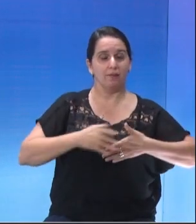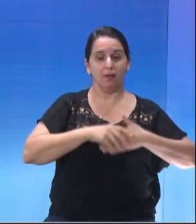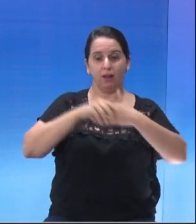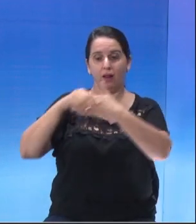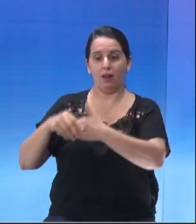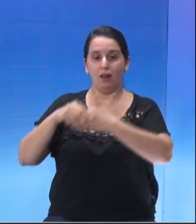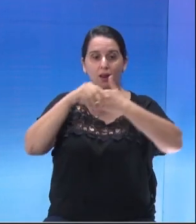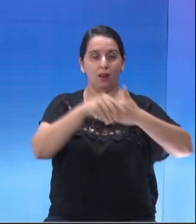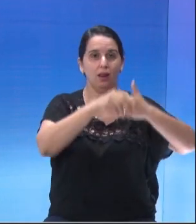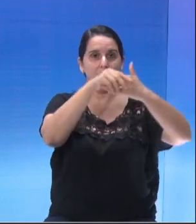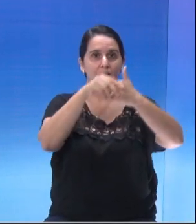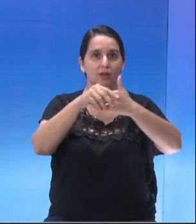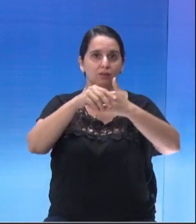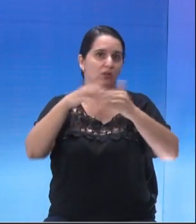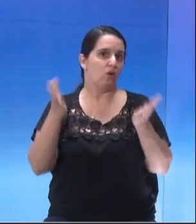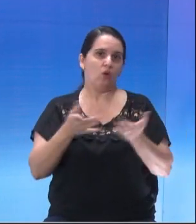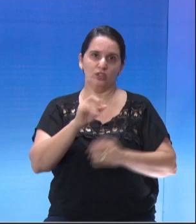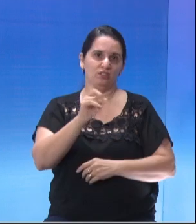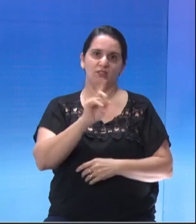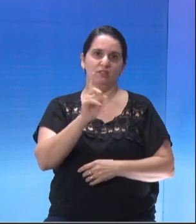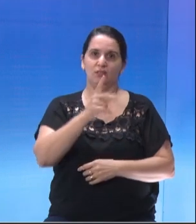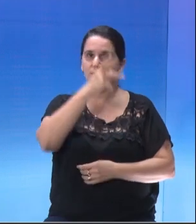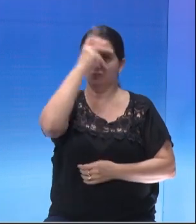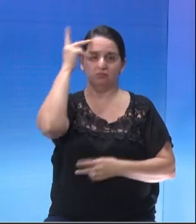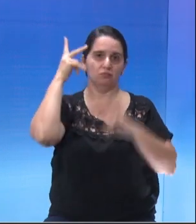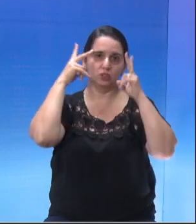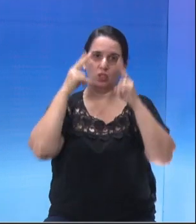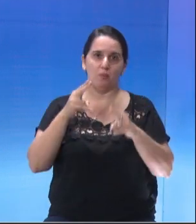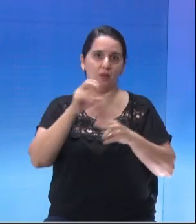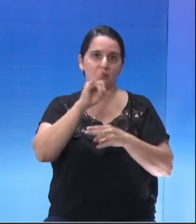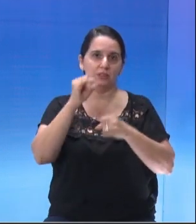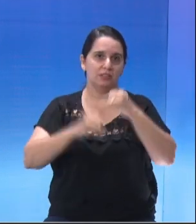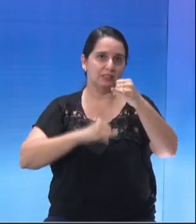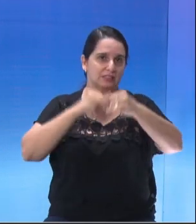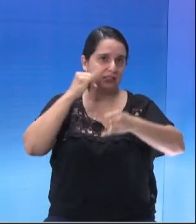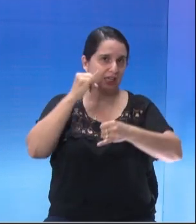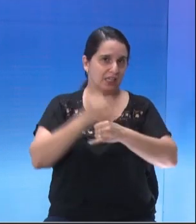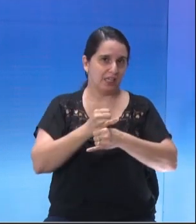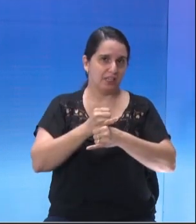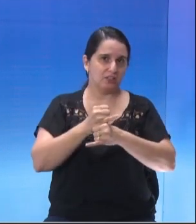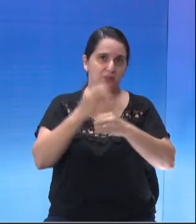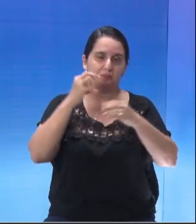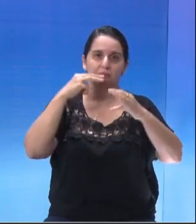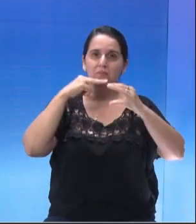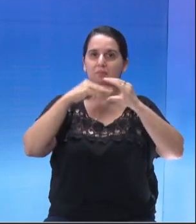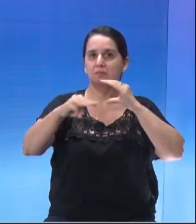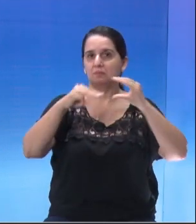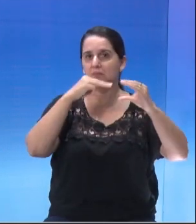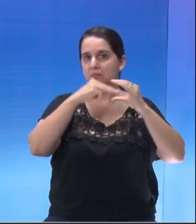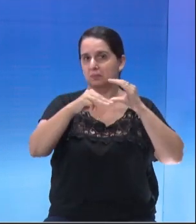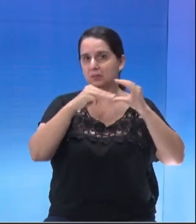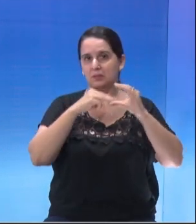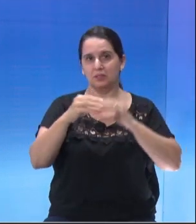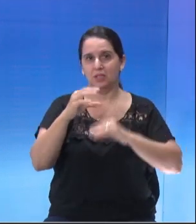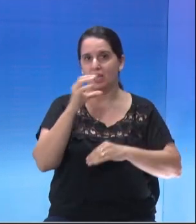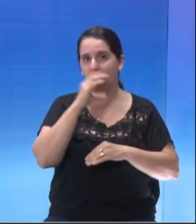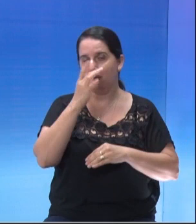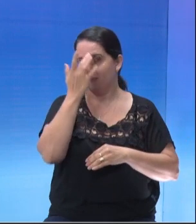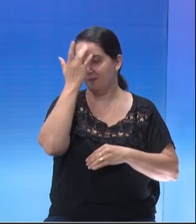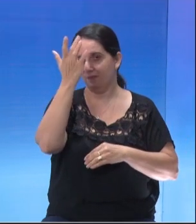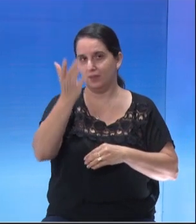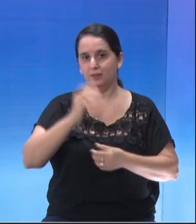sim, era elite. Hoje, não. Hoje, né, tendo dados móveis e uma internet, você utiliza tranquilamente.